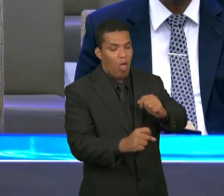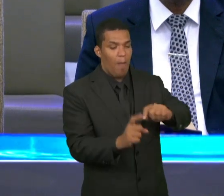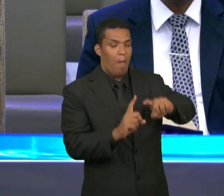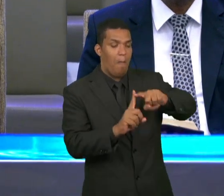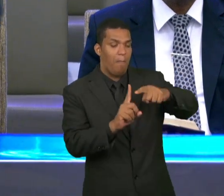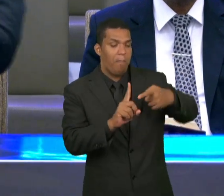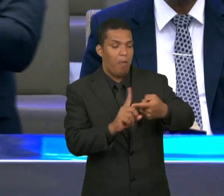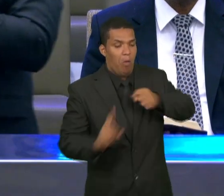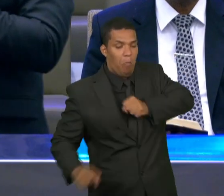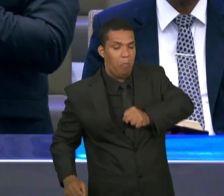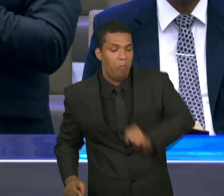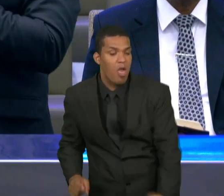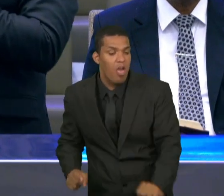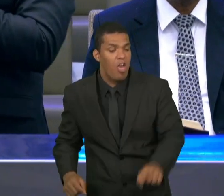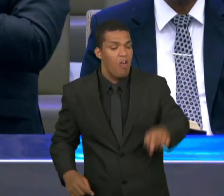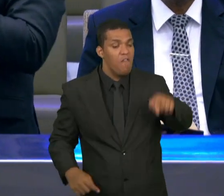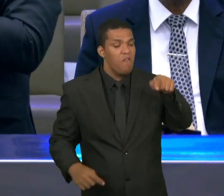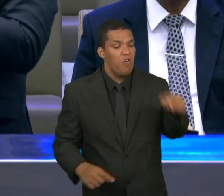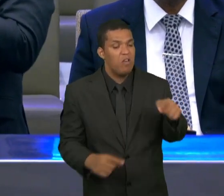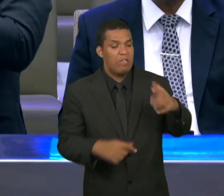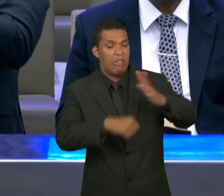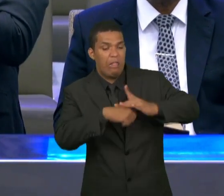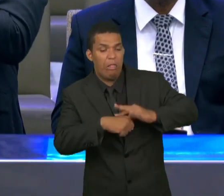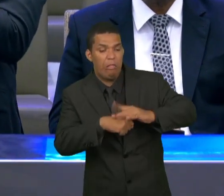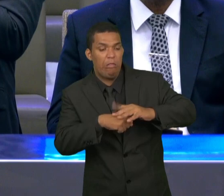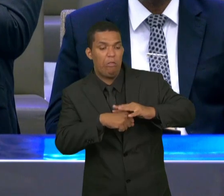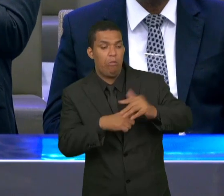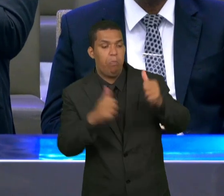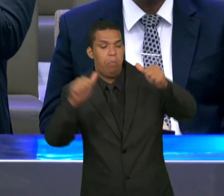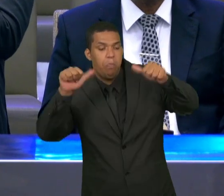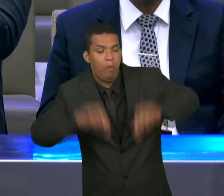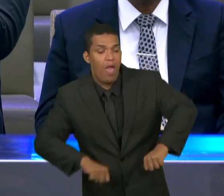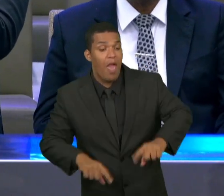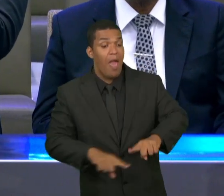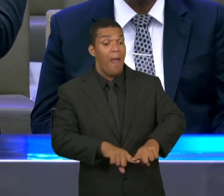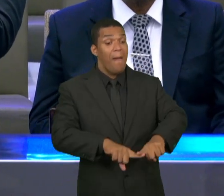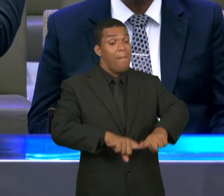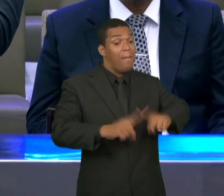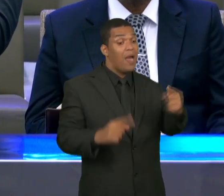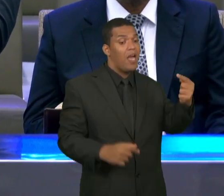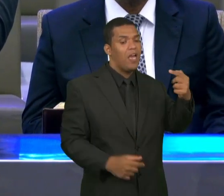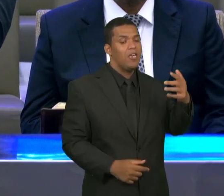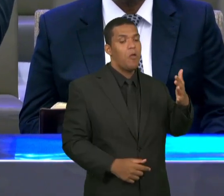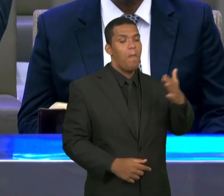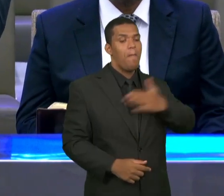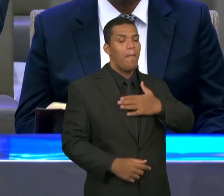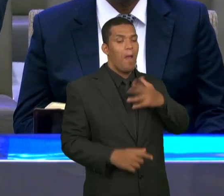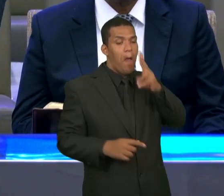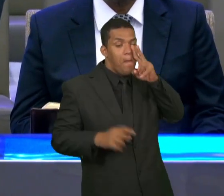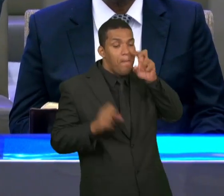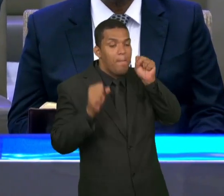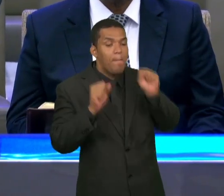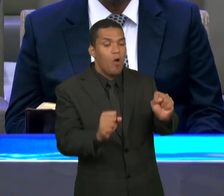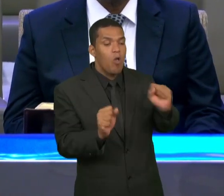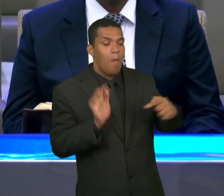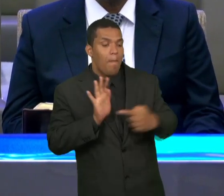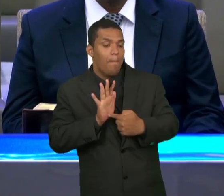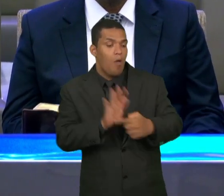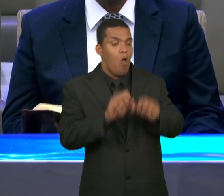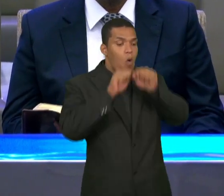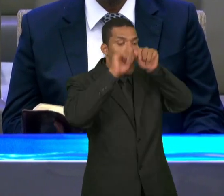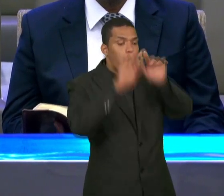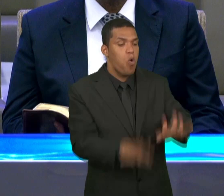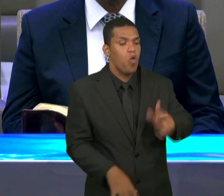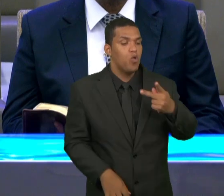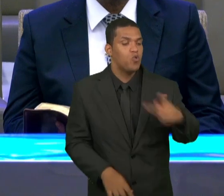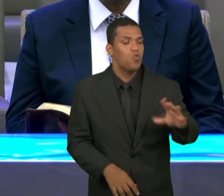sofres complicações da tua saúde. Mas para que o meu poder se manifeste em tua vida e